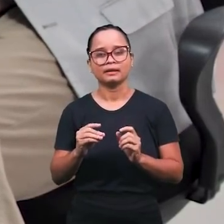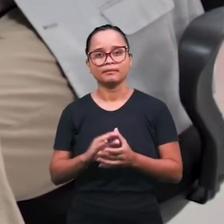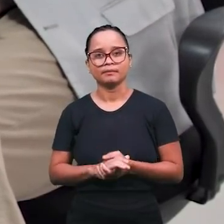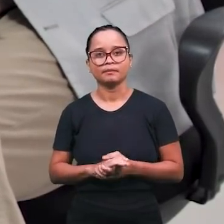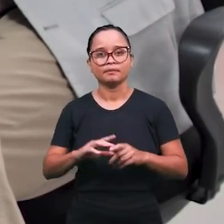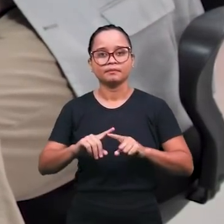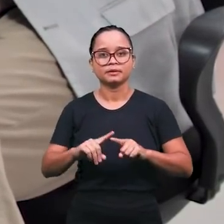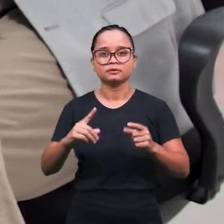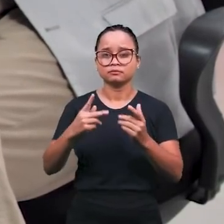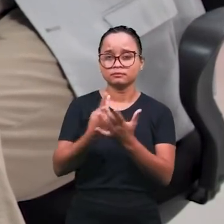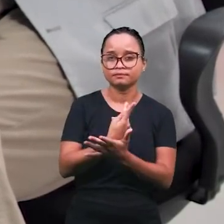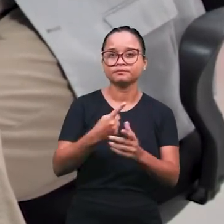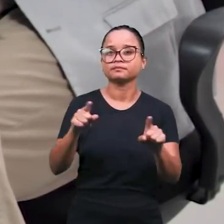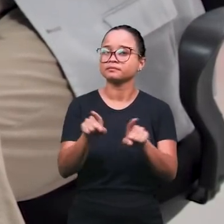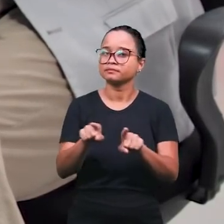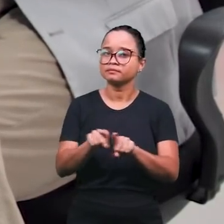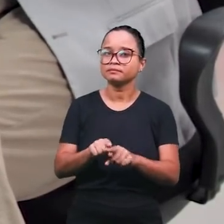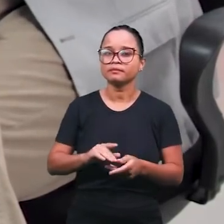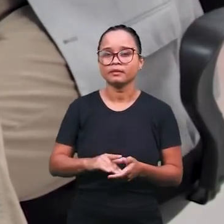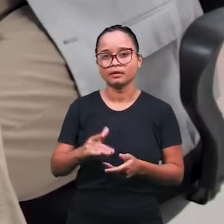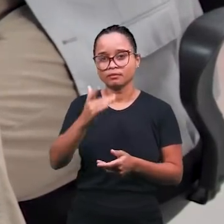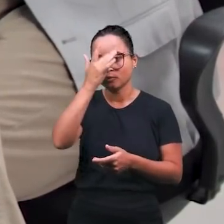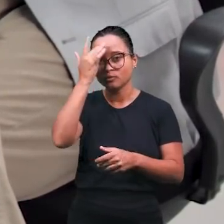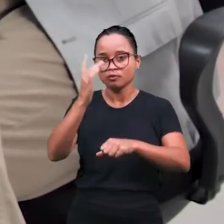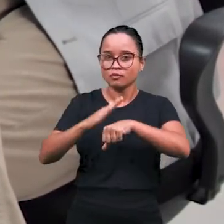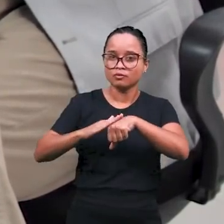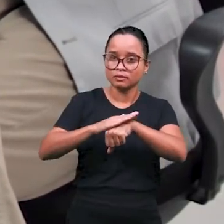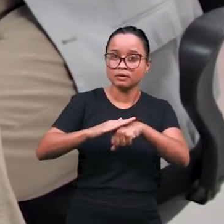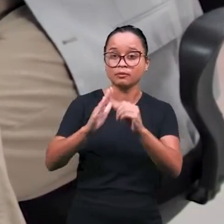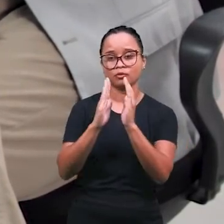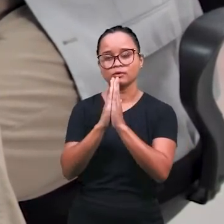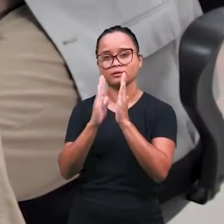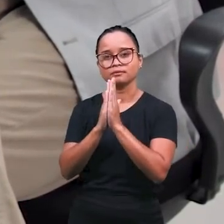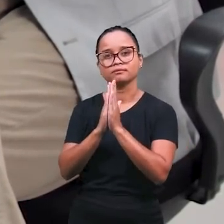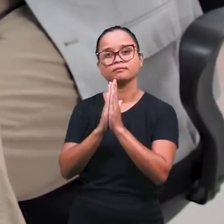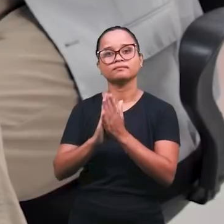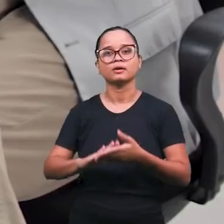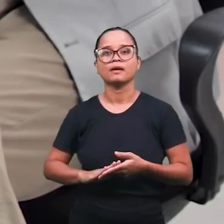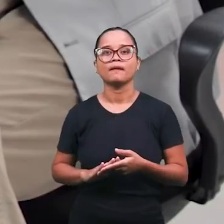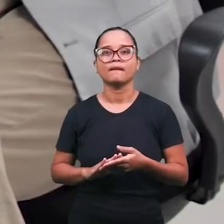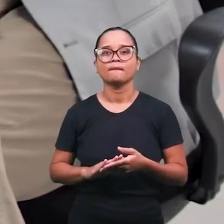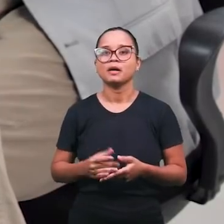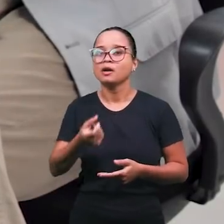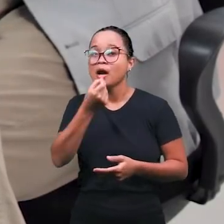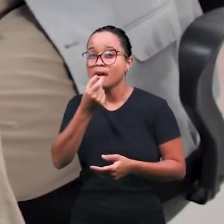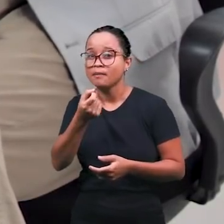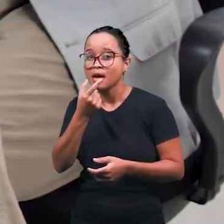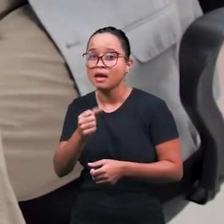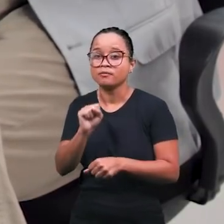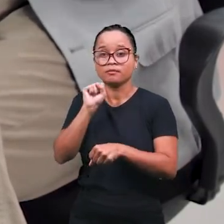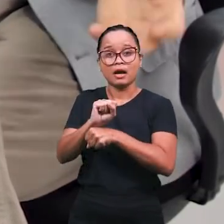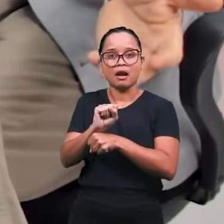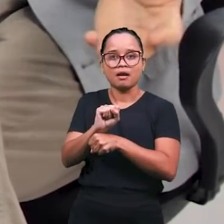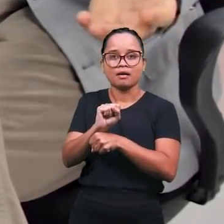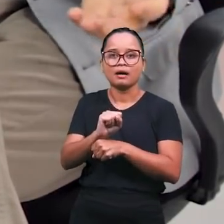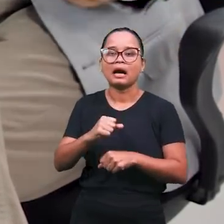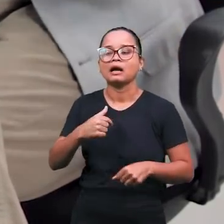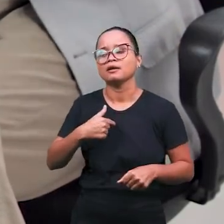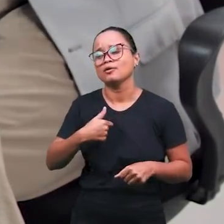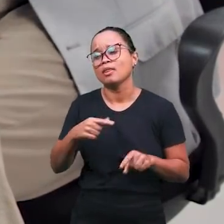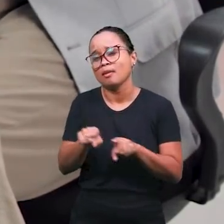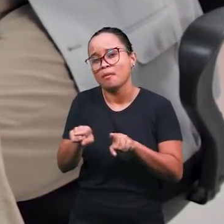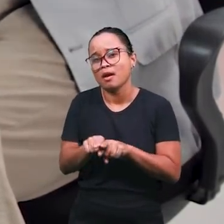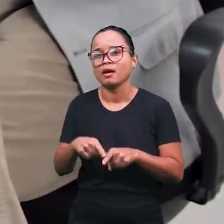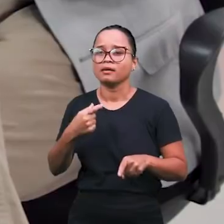das vezes, irmã Ana, as pessoas vêm conversar para pedir oração, eu queria parar de tomar remédio. Eu falei assim, eu também queria, minha